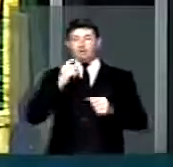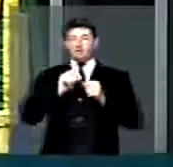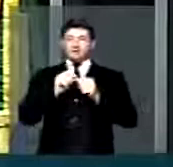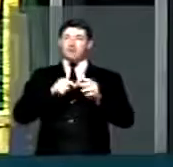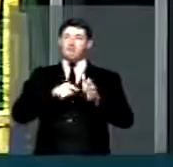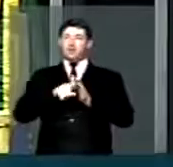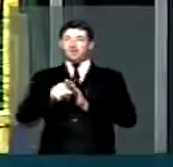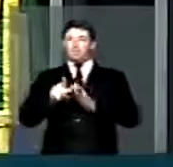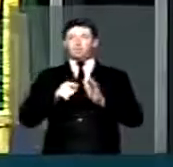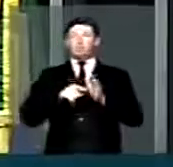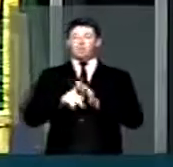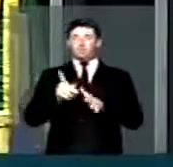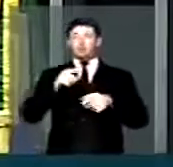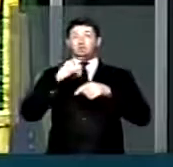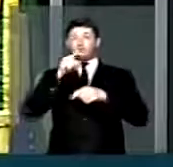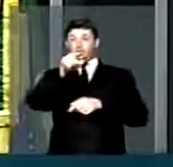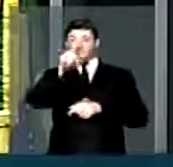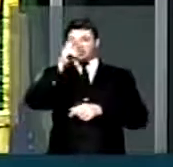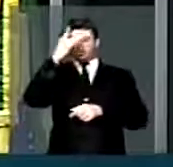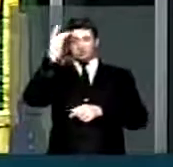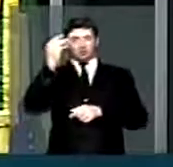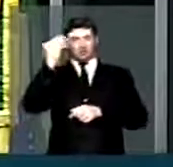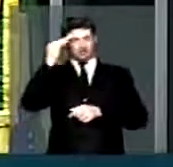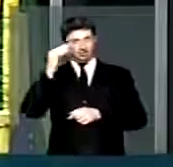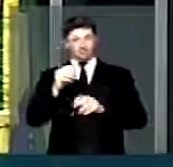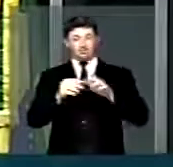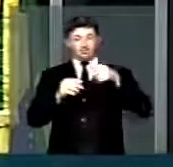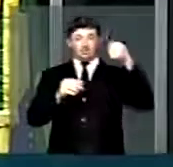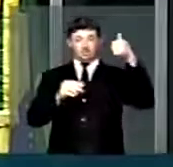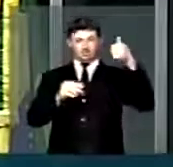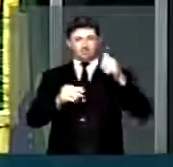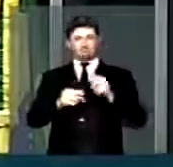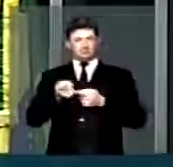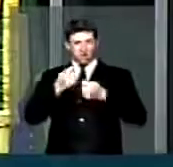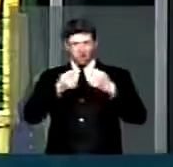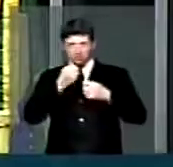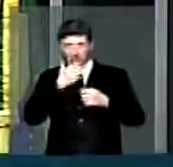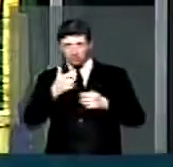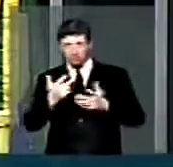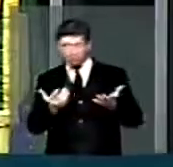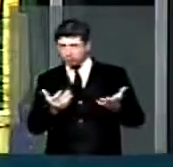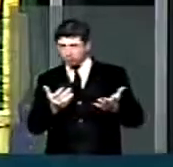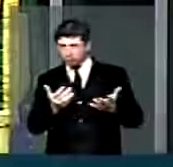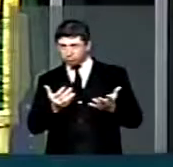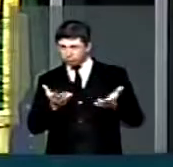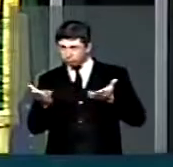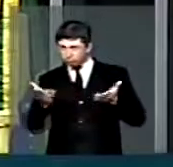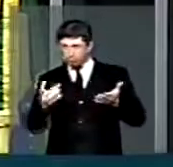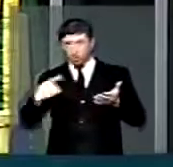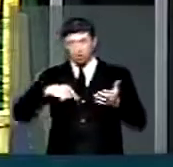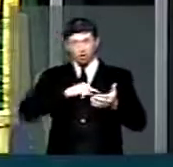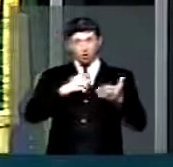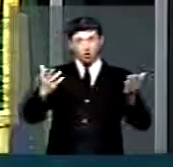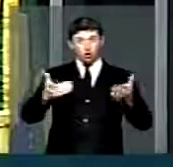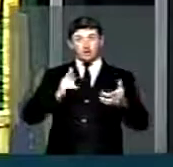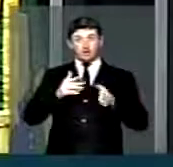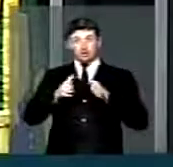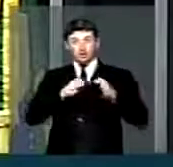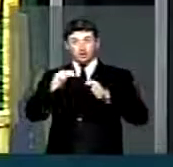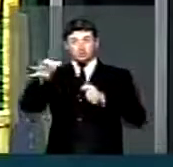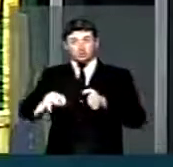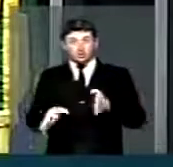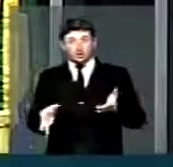perguntas. Pergunta número 1. A nossa economia está indo bem? Nós estamos indo no rumo certo?